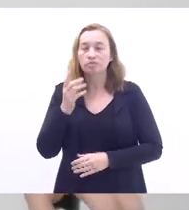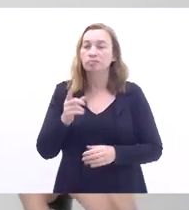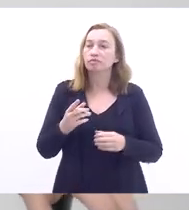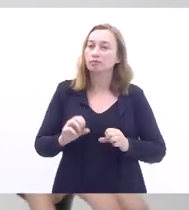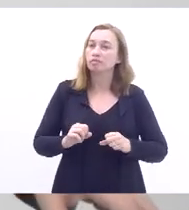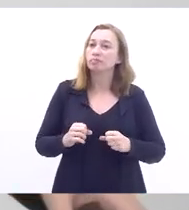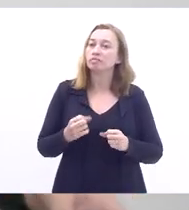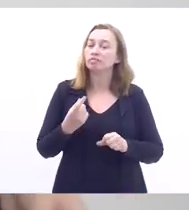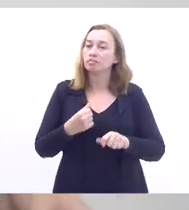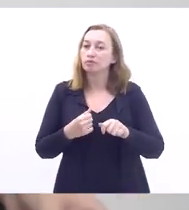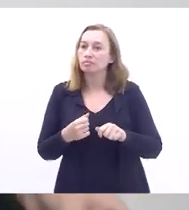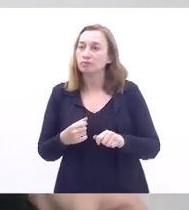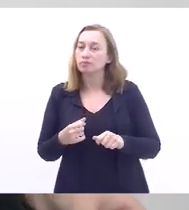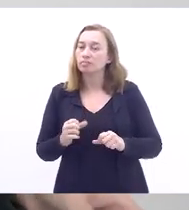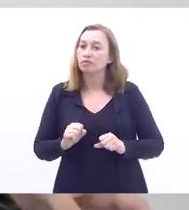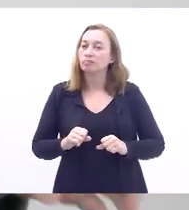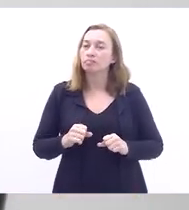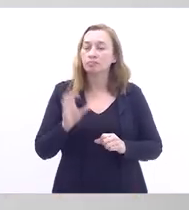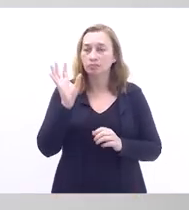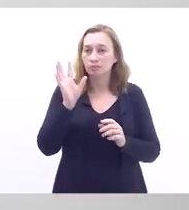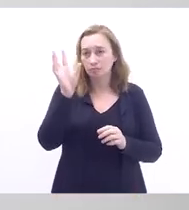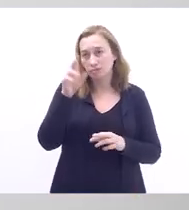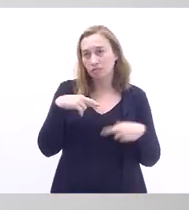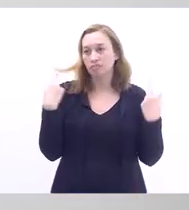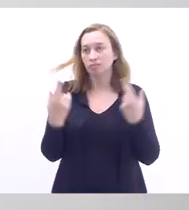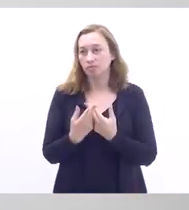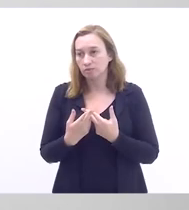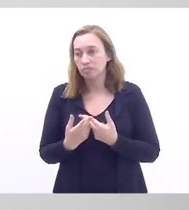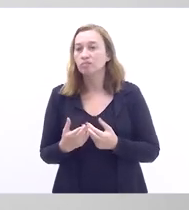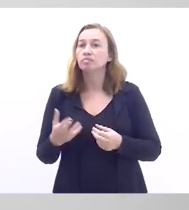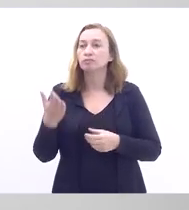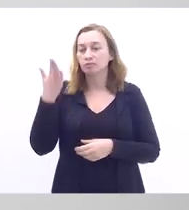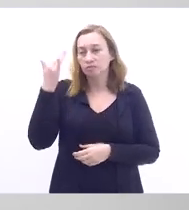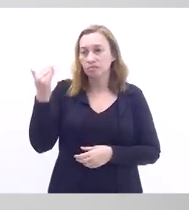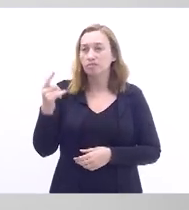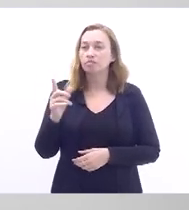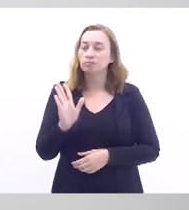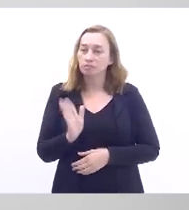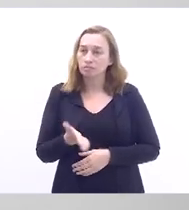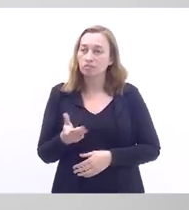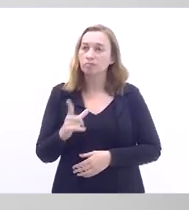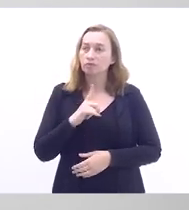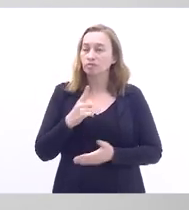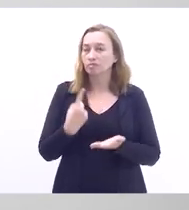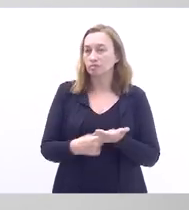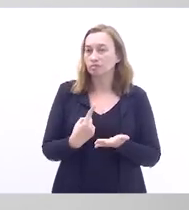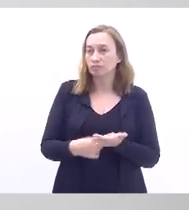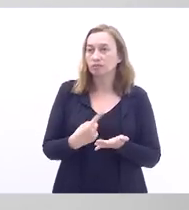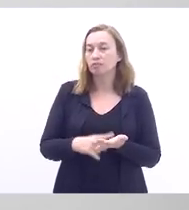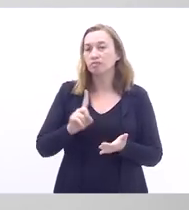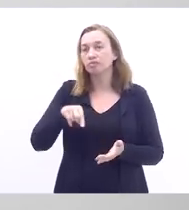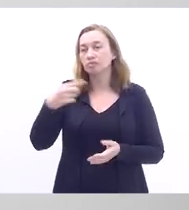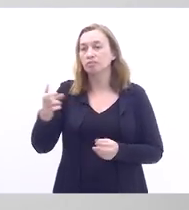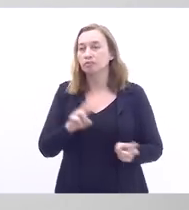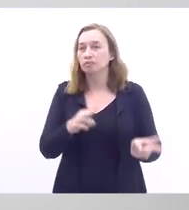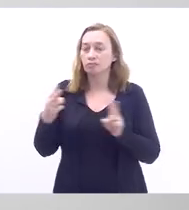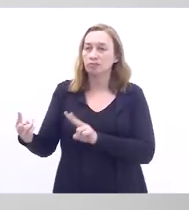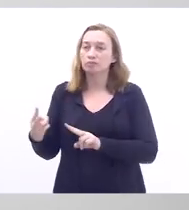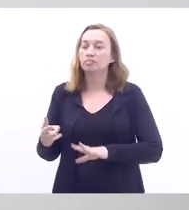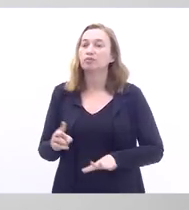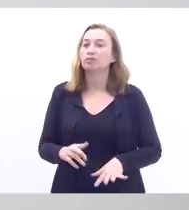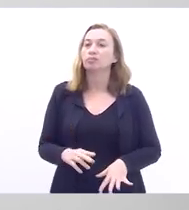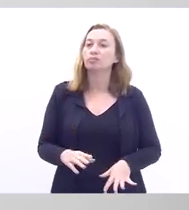nossas investidas aí para tentar essa reunião é teve sucesso a gente conseguiu Agendar reunião então e vem